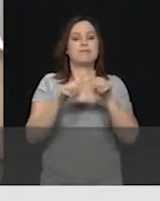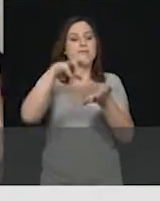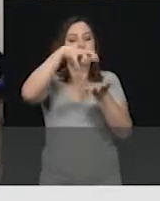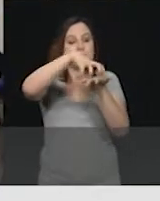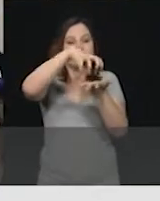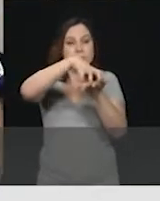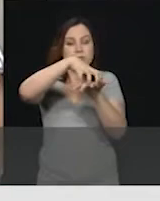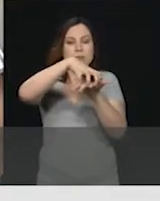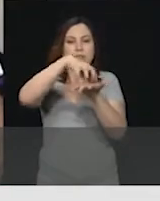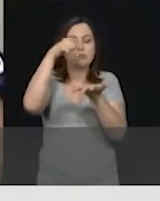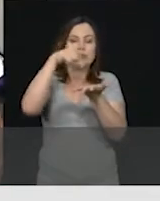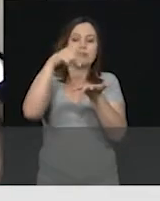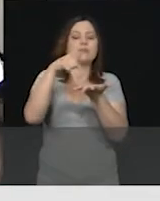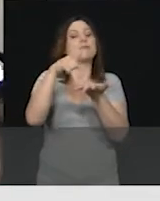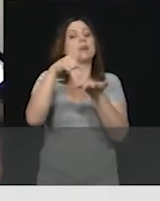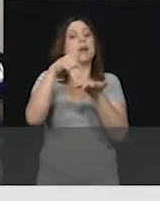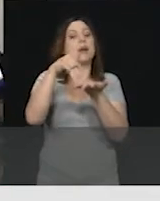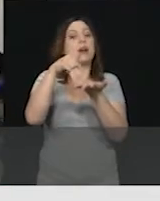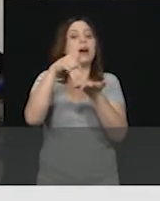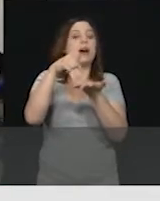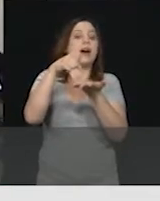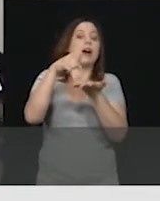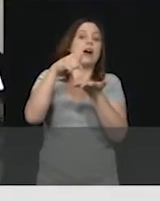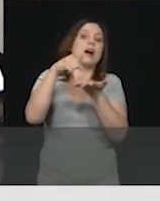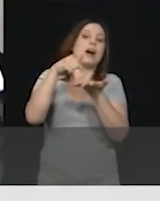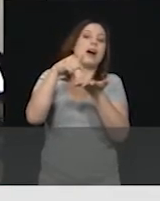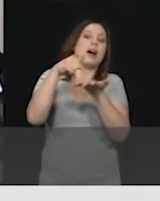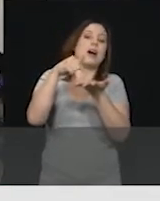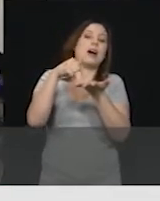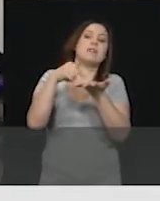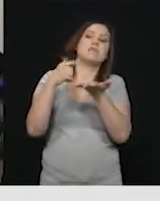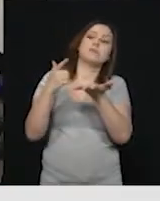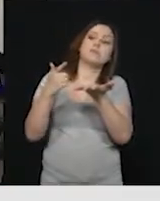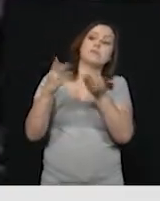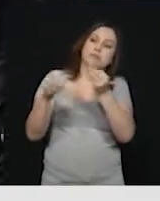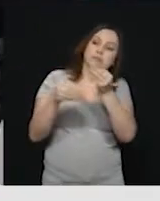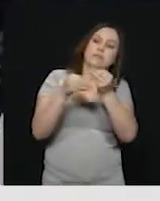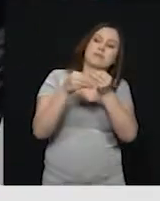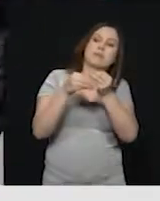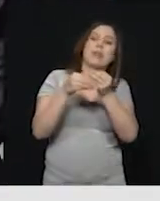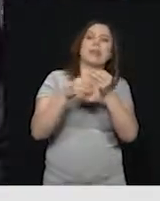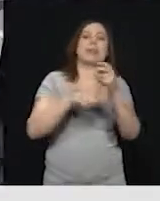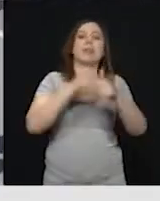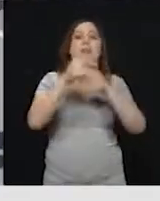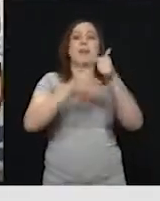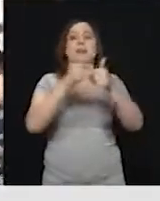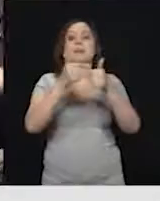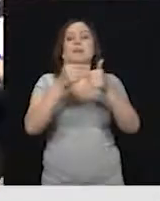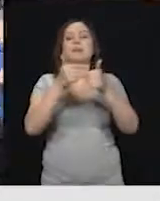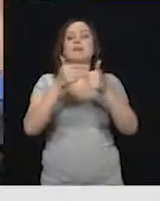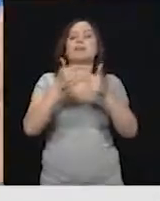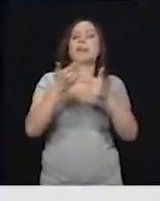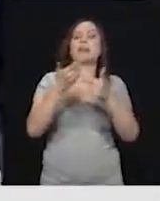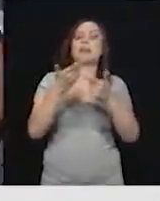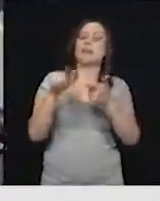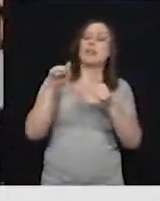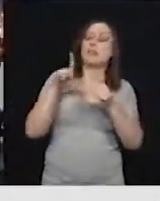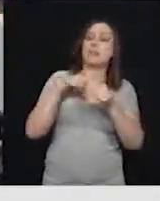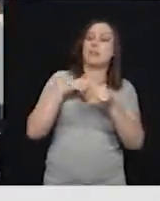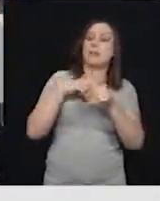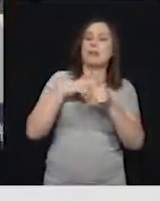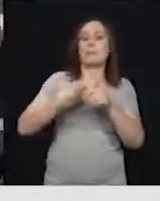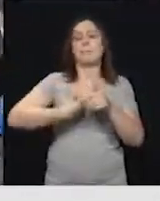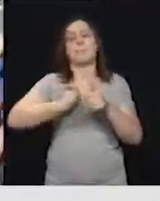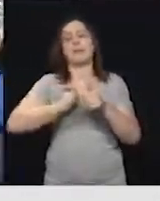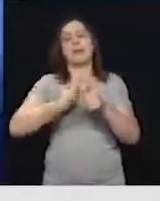atende os meninos que são atendidos pela ele é o lucro Esporte terapia ele é um uma extenção desse trabalho